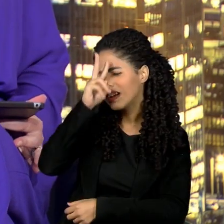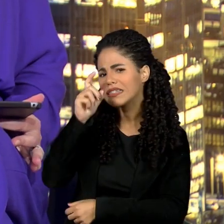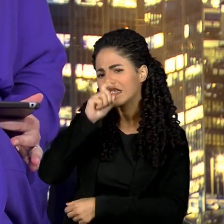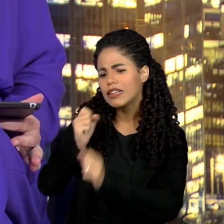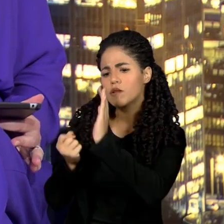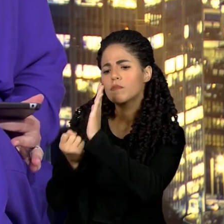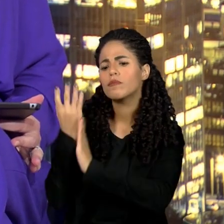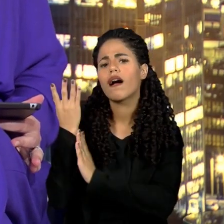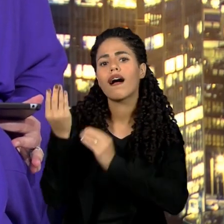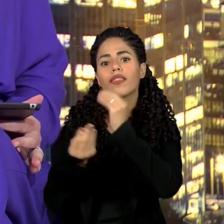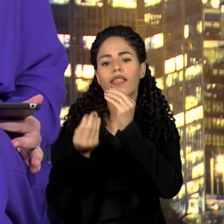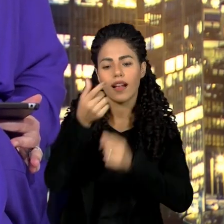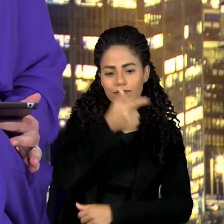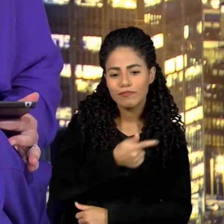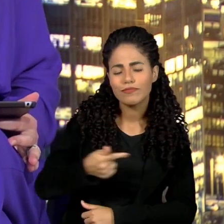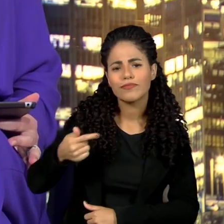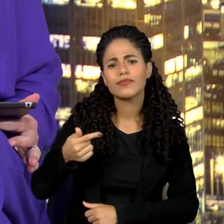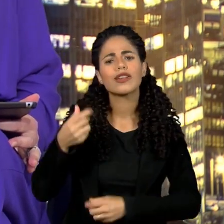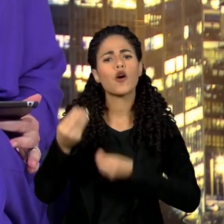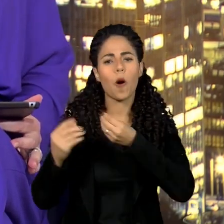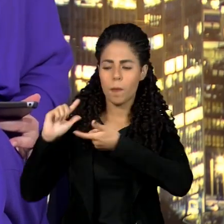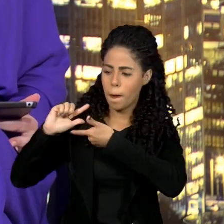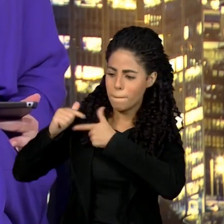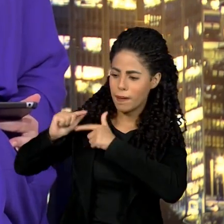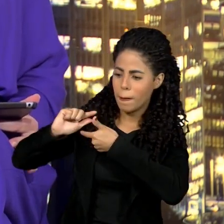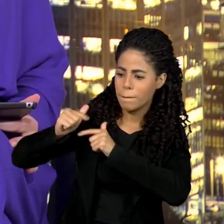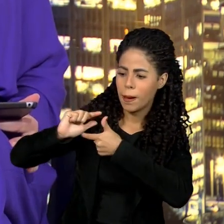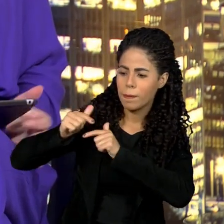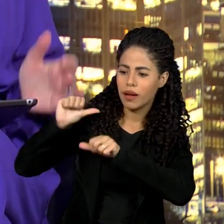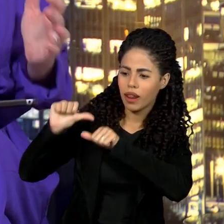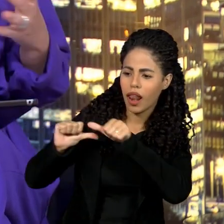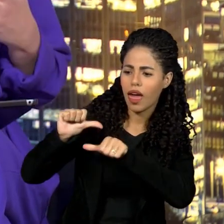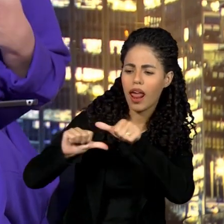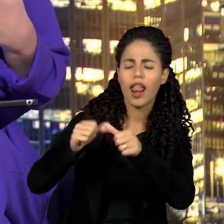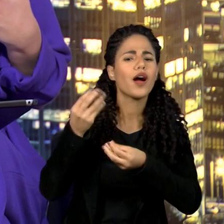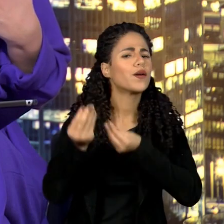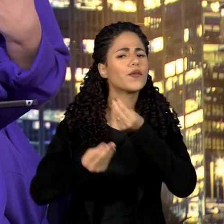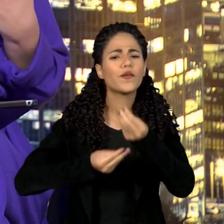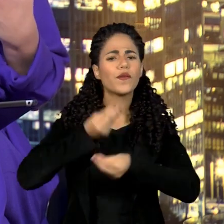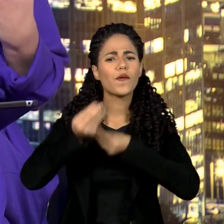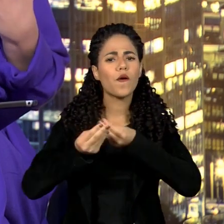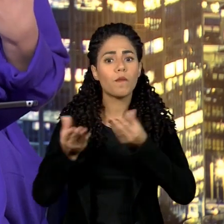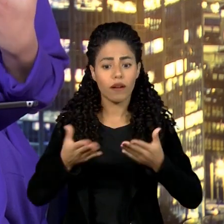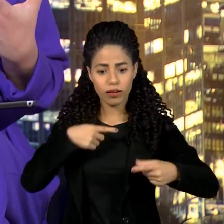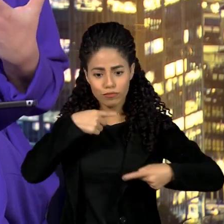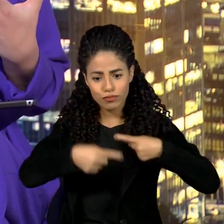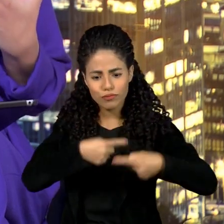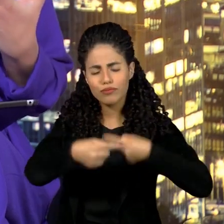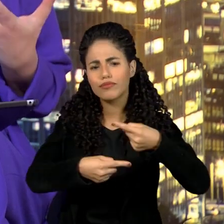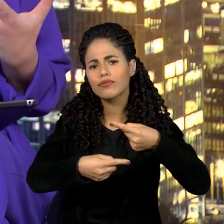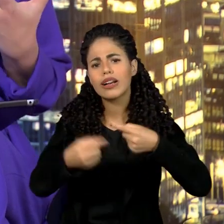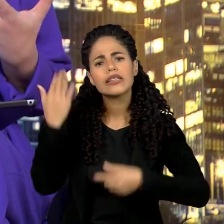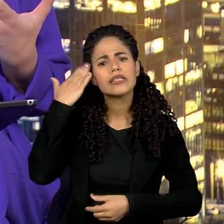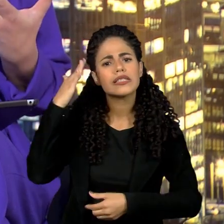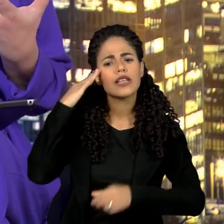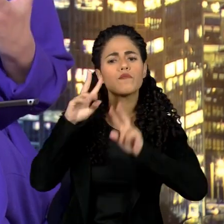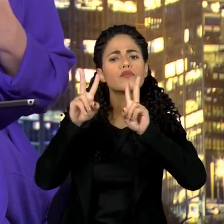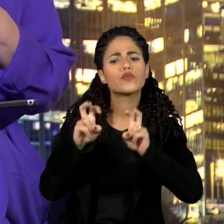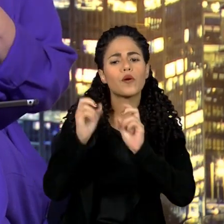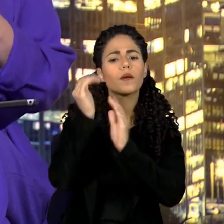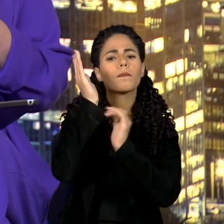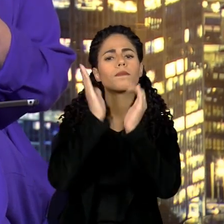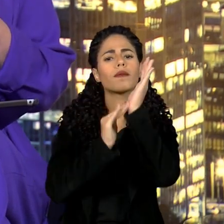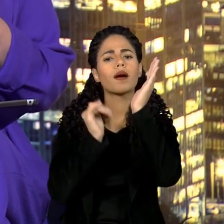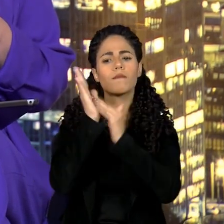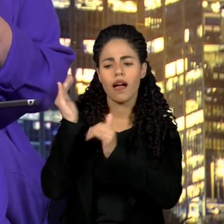queremos entender como as tradições se modificam com o passar do tempo. Como as novas gerações entendem o folclore brasileiro. O